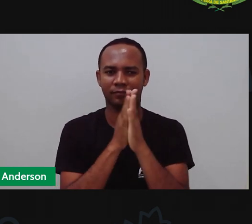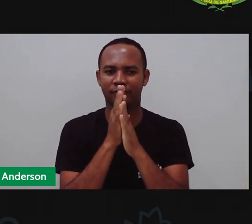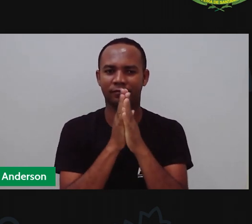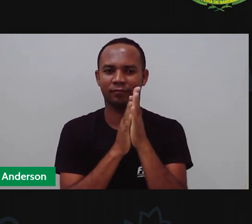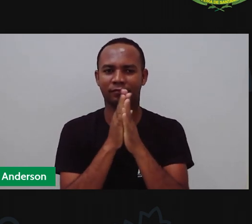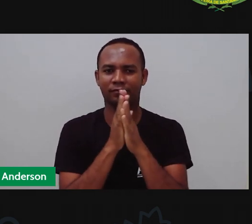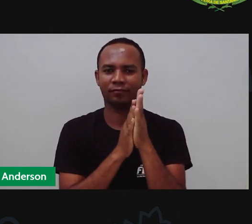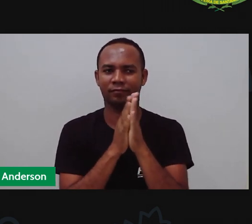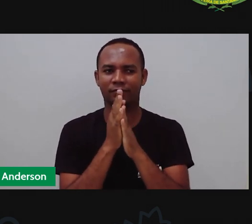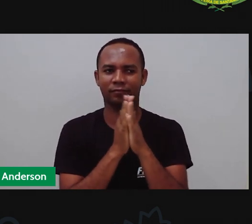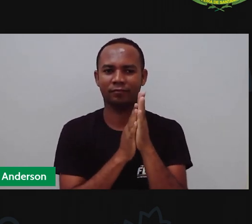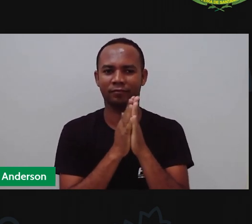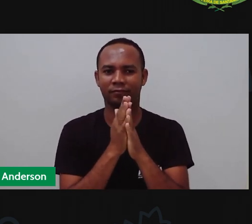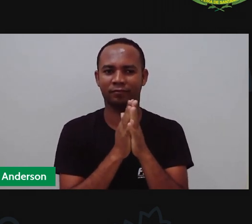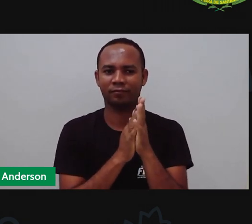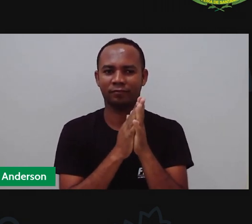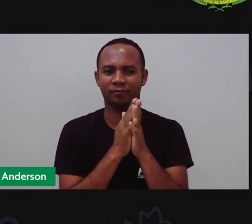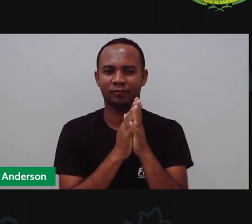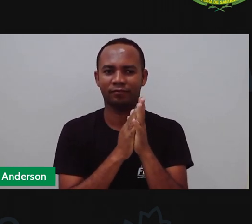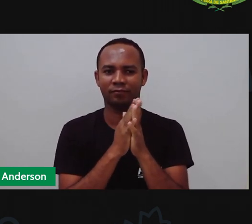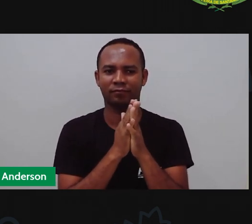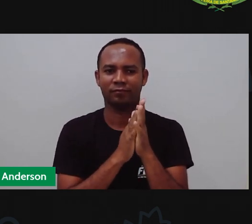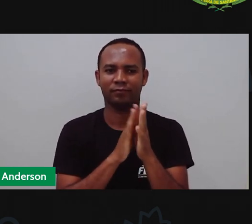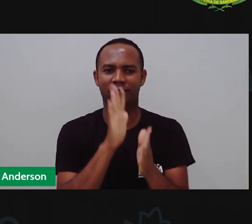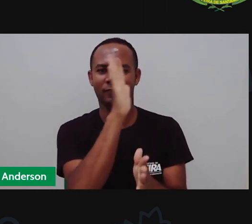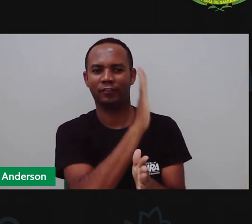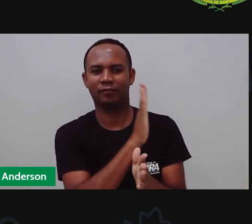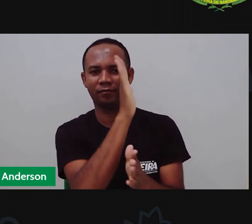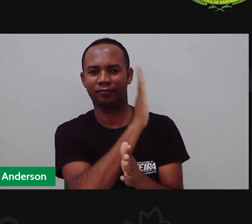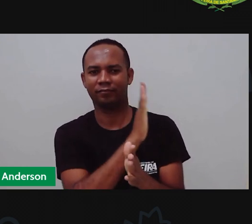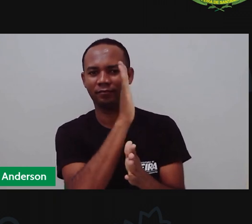Uma lixa. Não é de unha, não, é de parede.